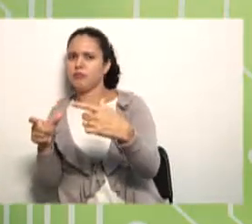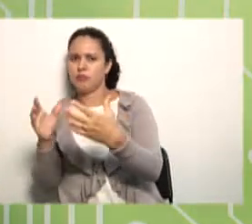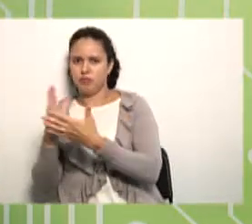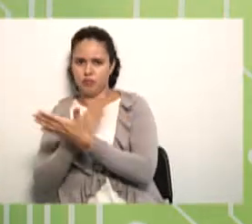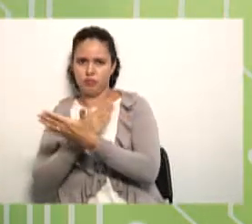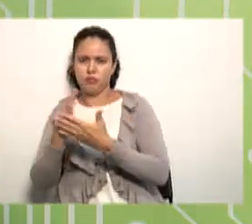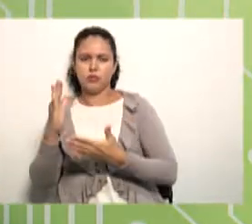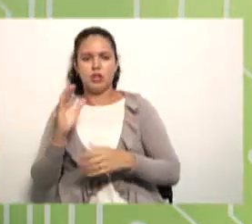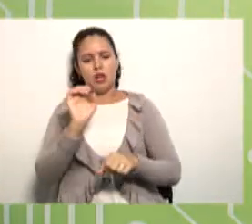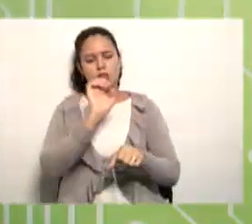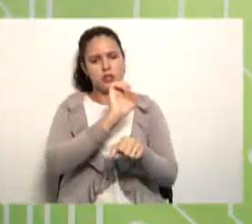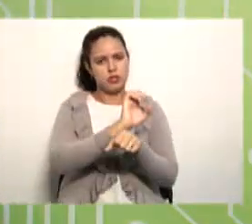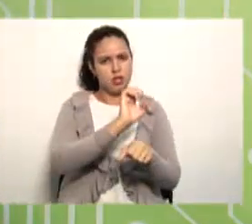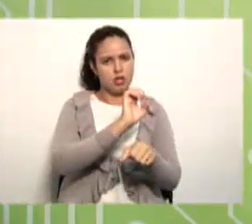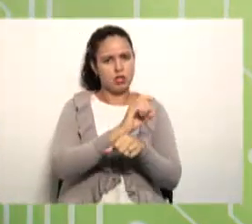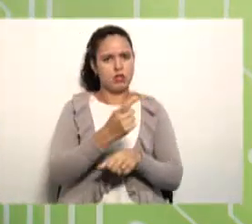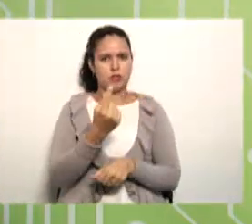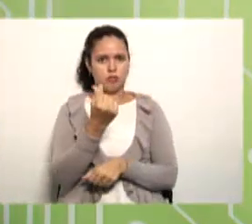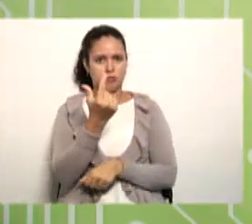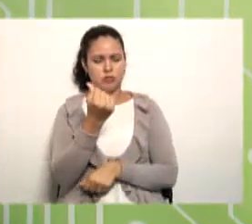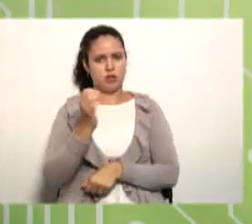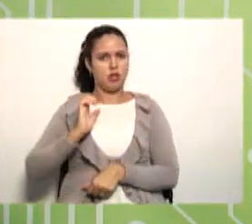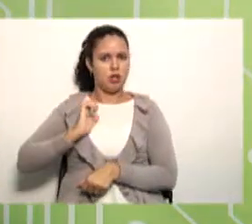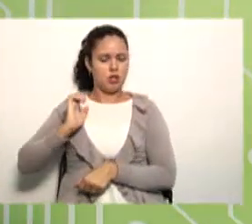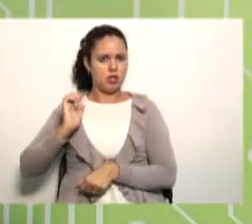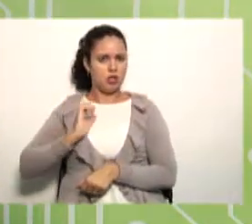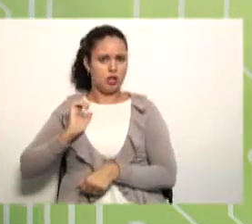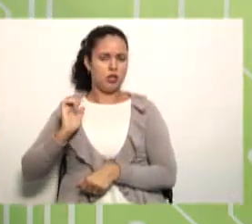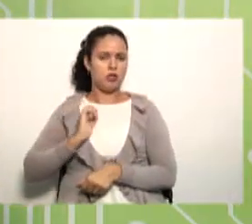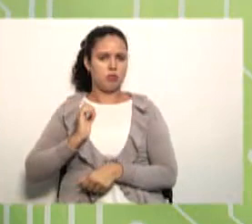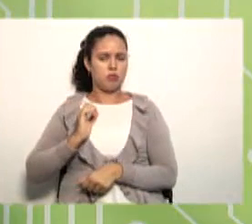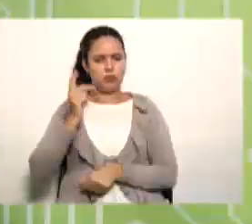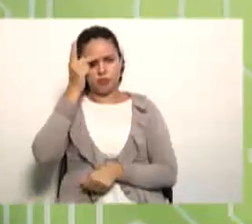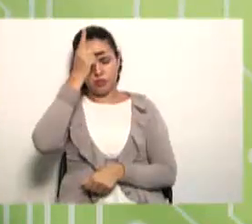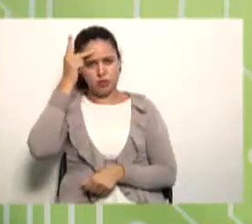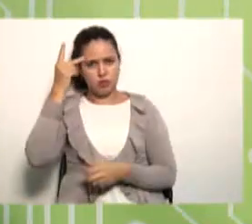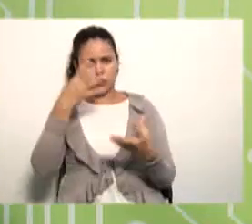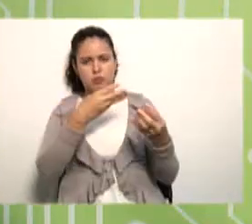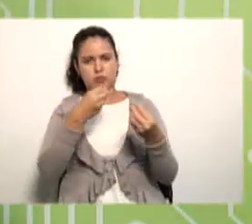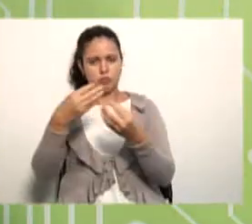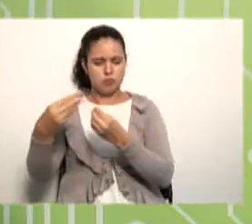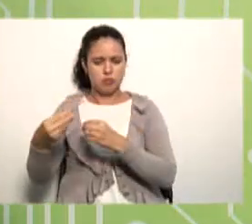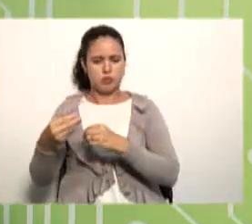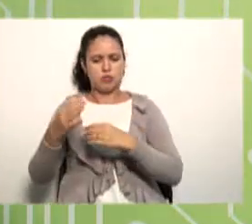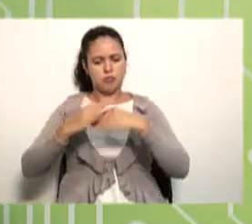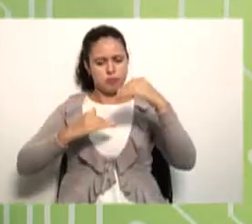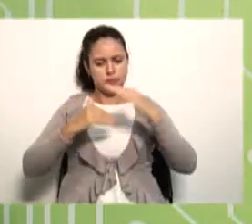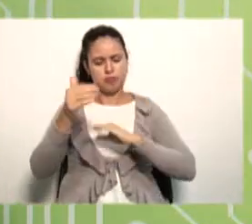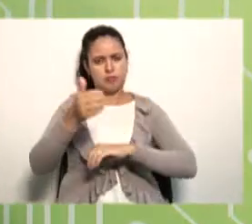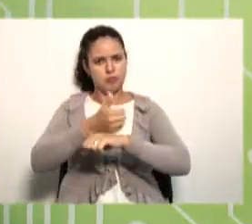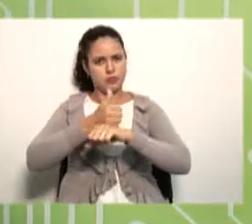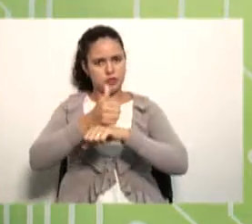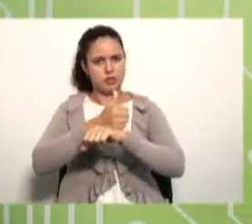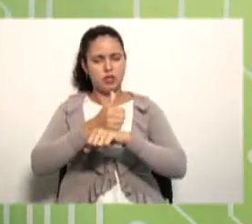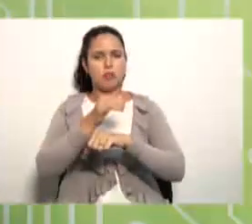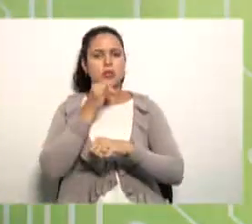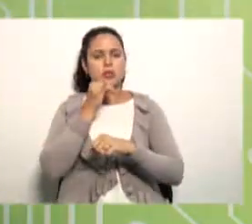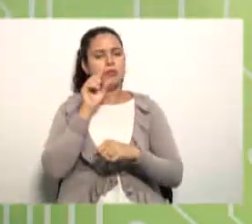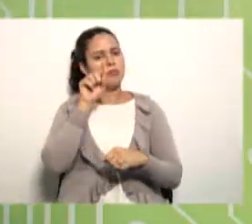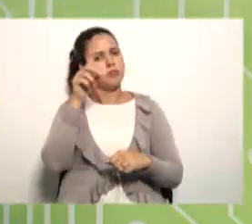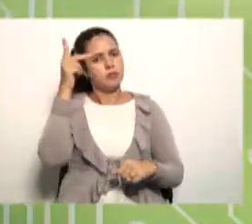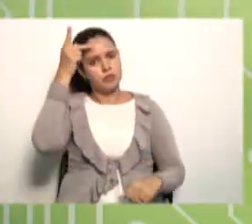mais rico, onde a gente encontra mais pessoas bem qualificadas no Brasil, exemplo de São Paulo. A gente vai ver que lá a gente vai